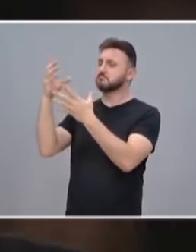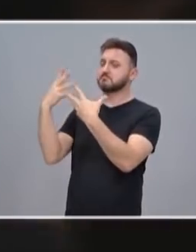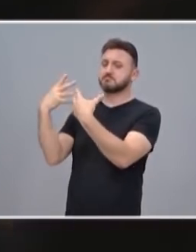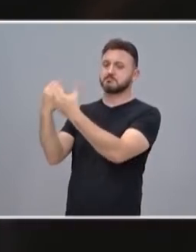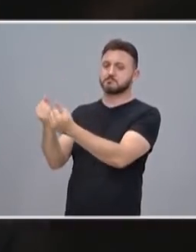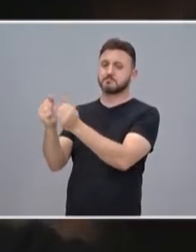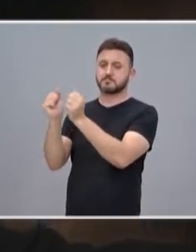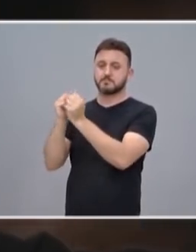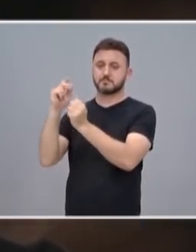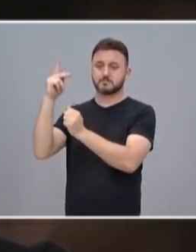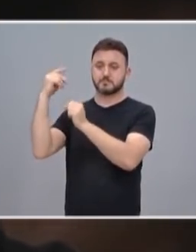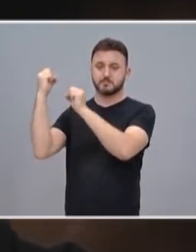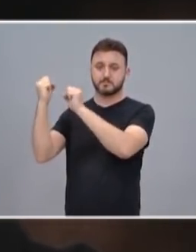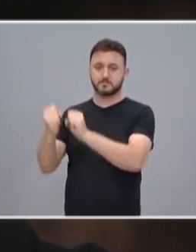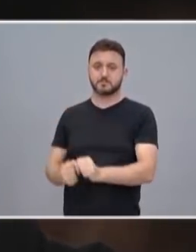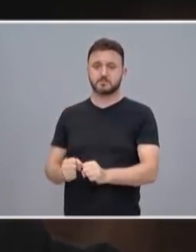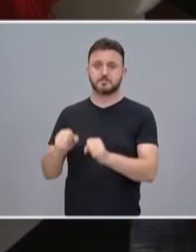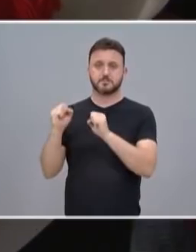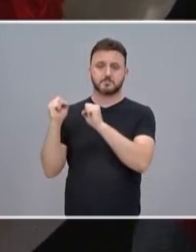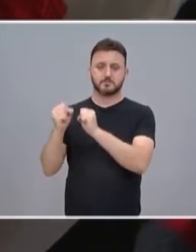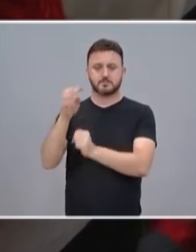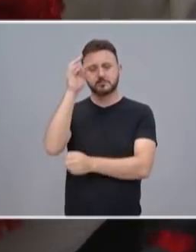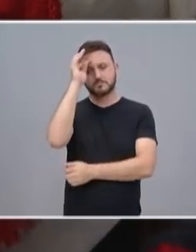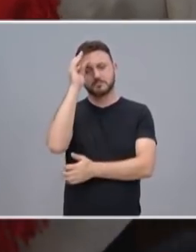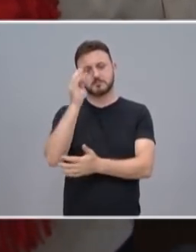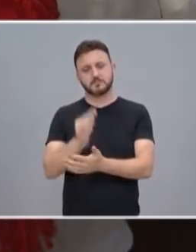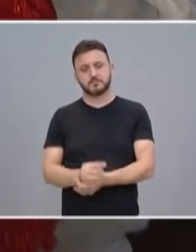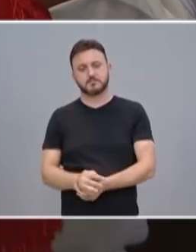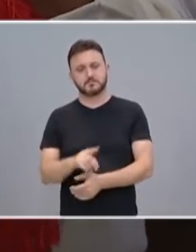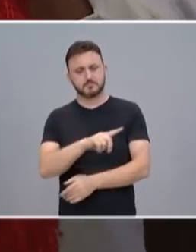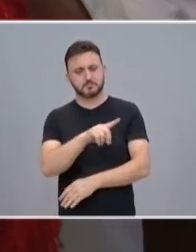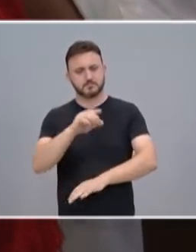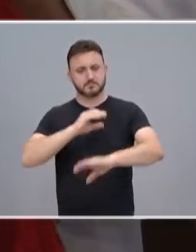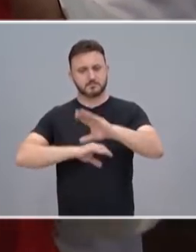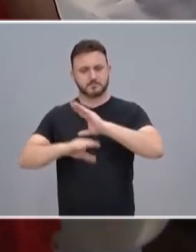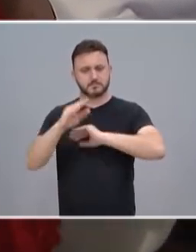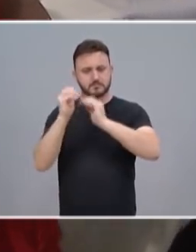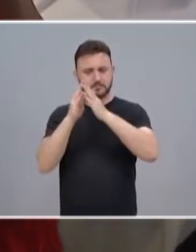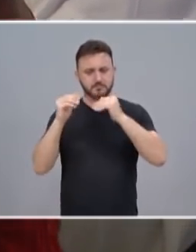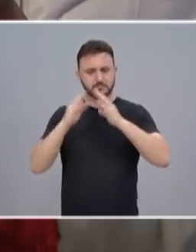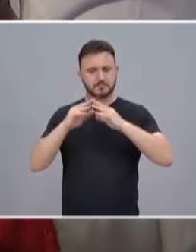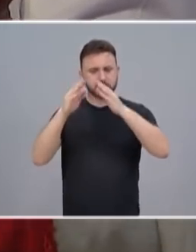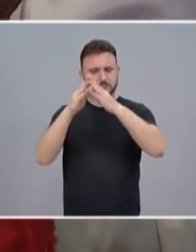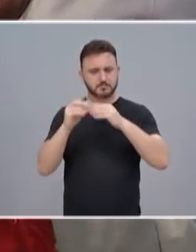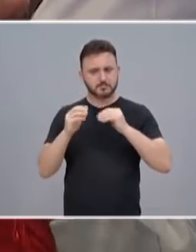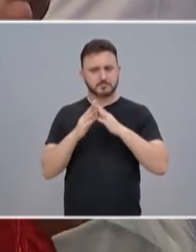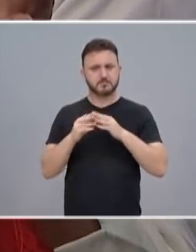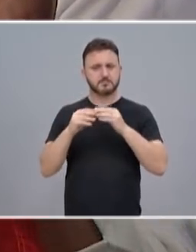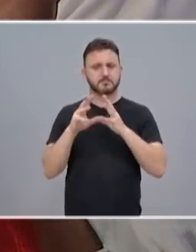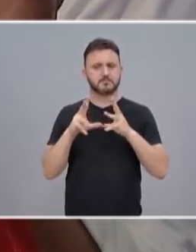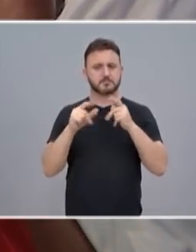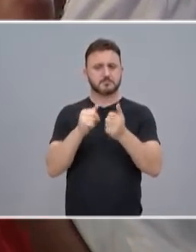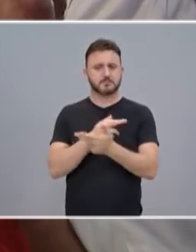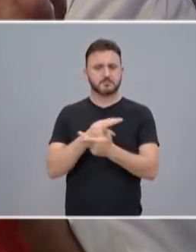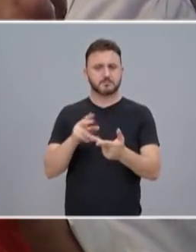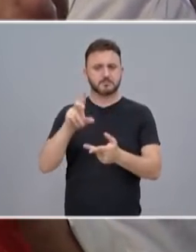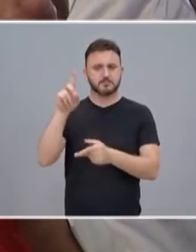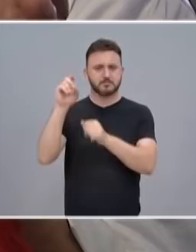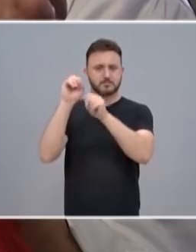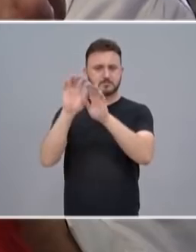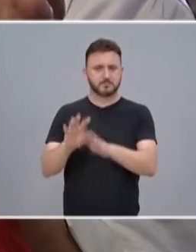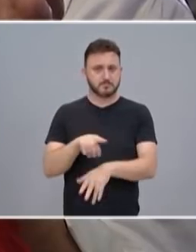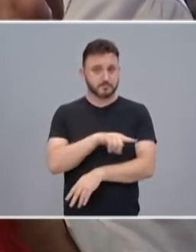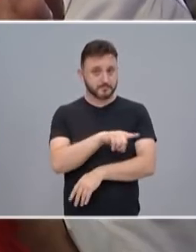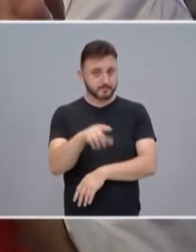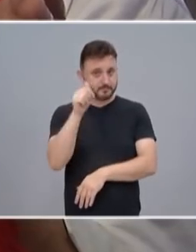Senhor, no teu poder, no poder da fé, clama, reza, clama e pede. Você mãe,